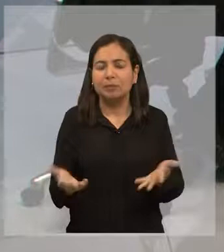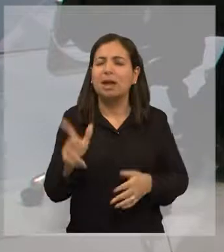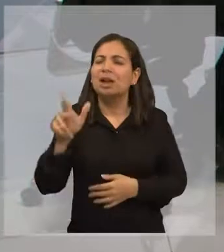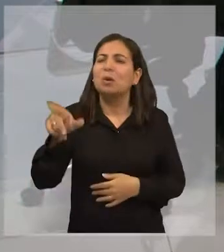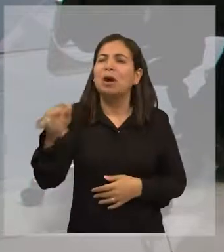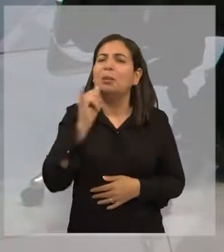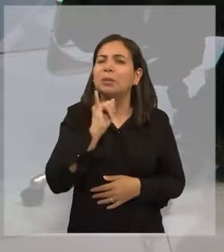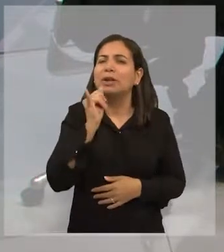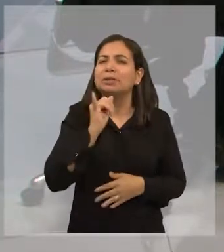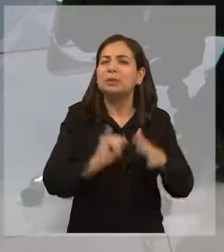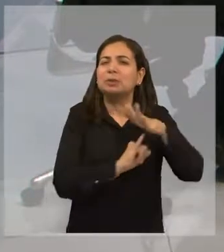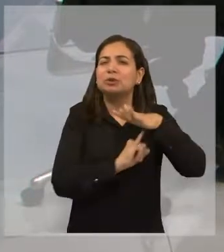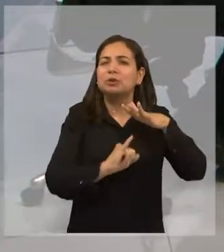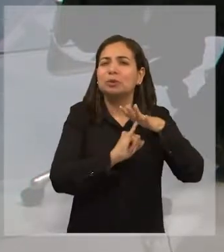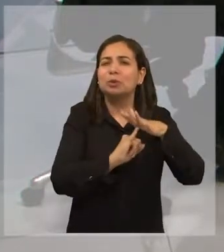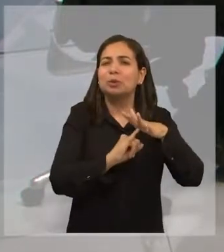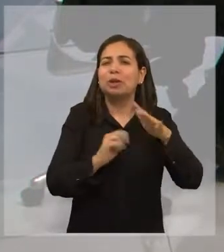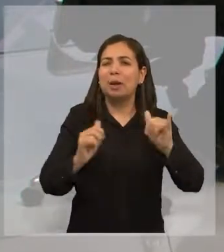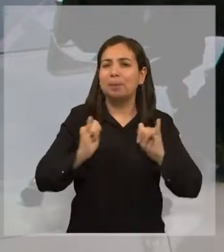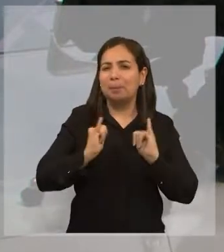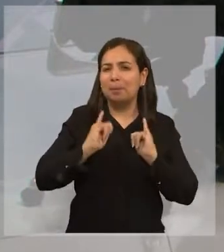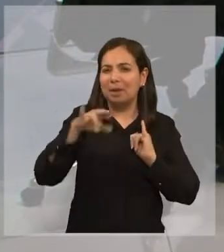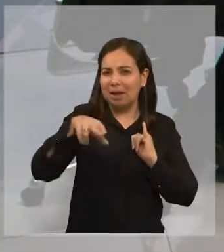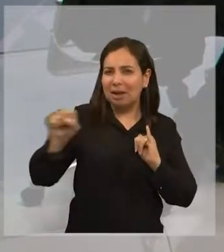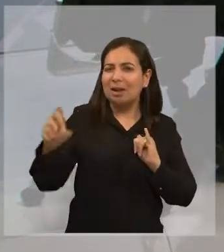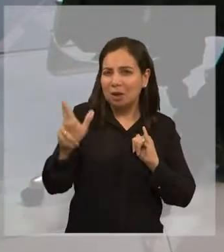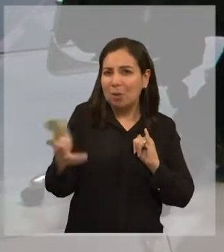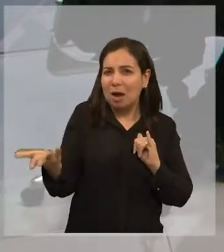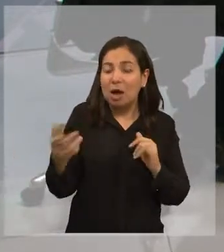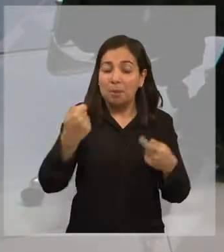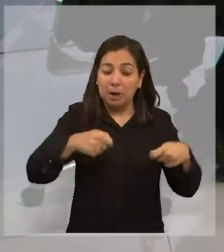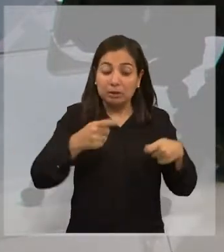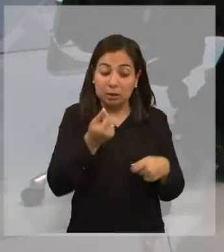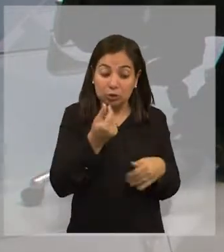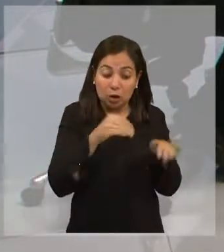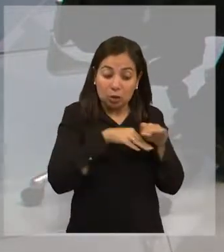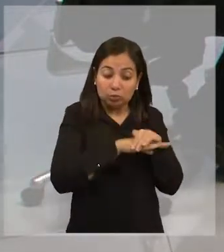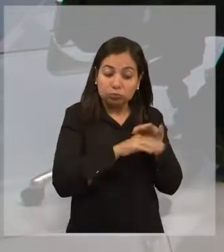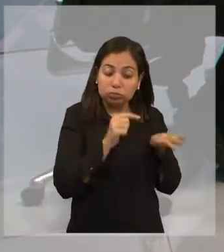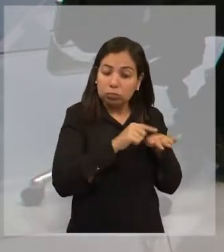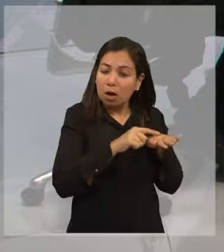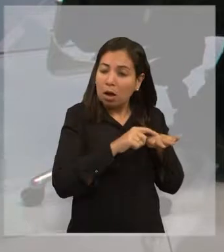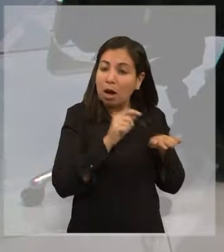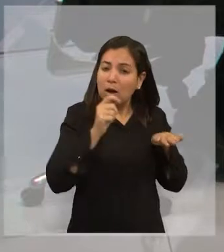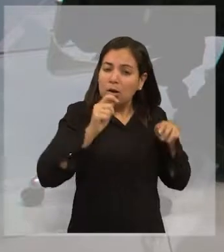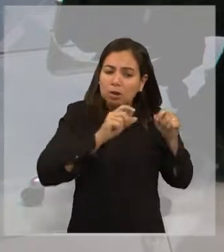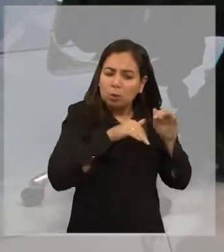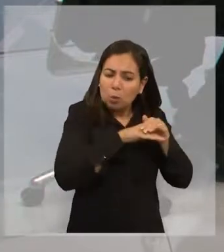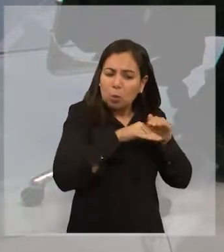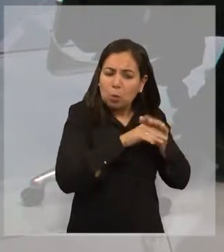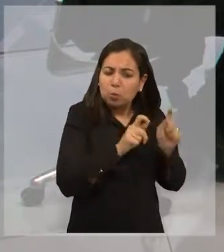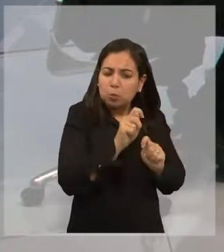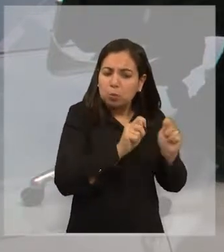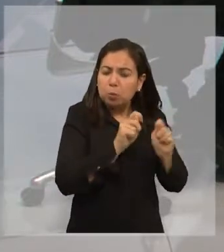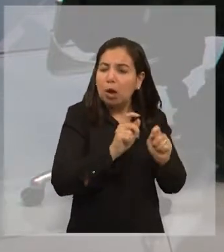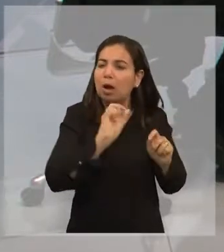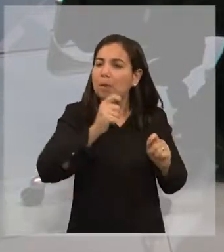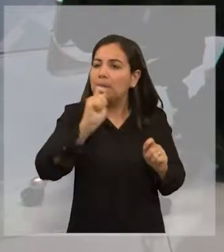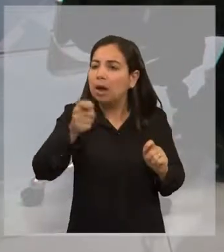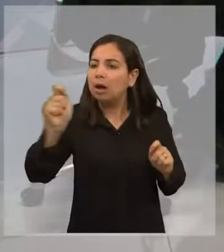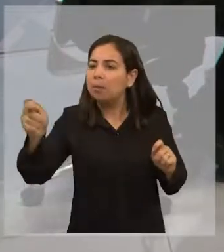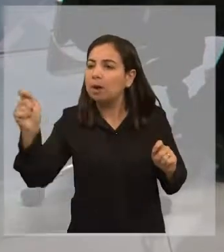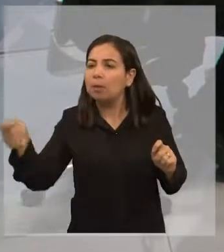de previdência privada, né? Aquilo tinha que ter uma reserva técnica para ir pagando as aposentadorias. Gastaram o dinheiro, comeram o